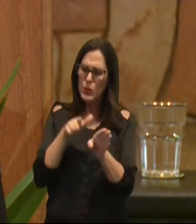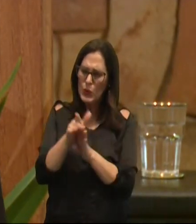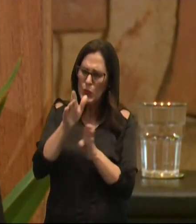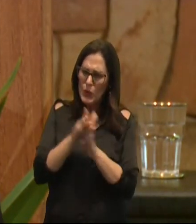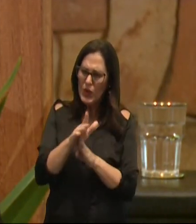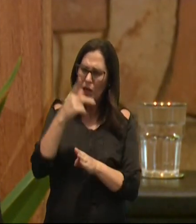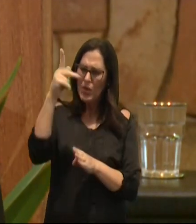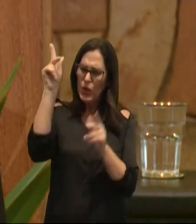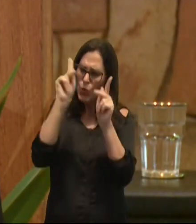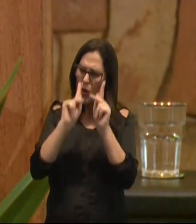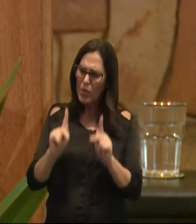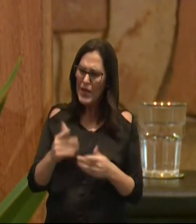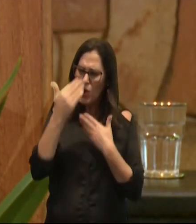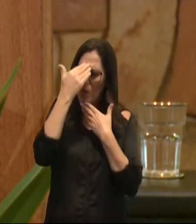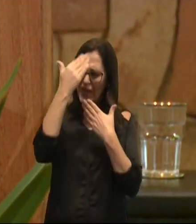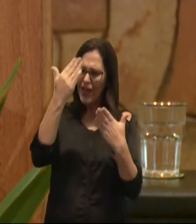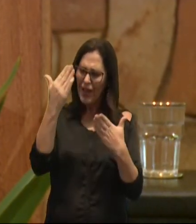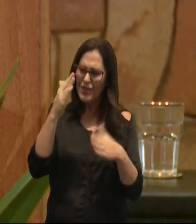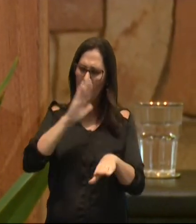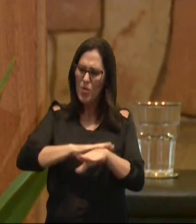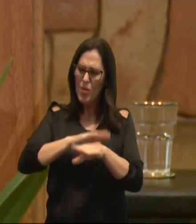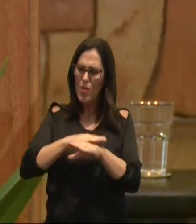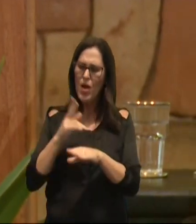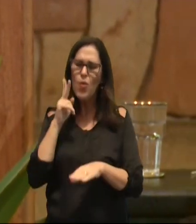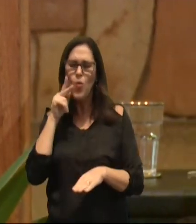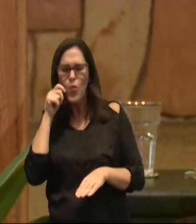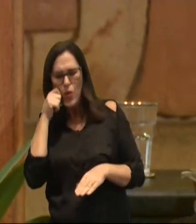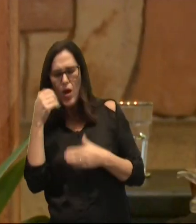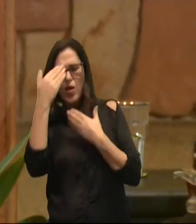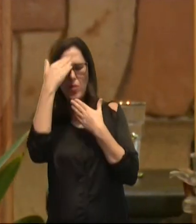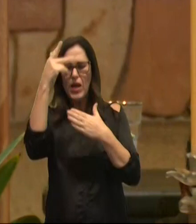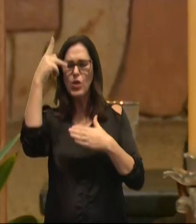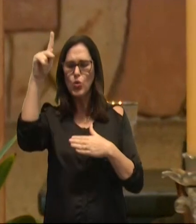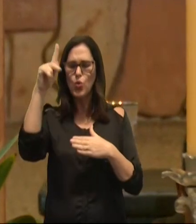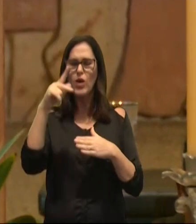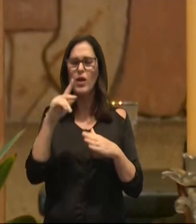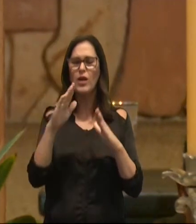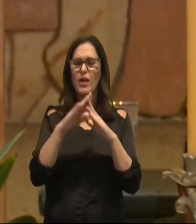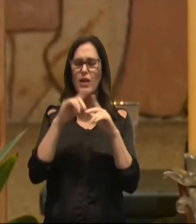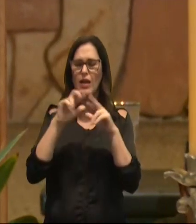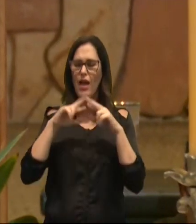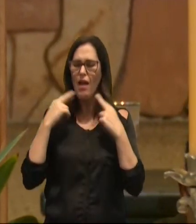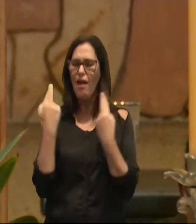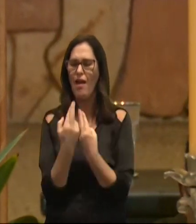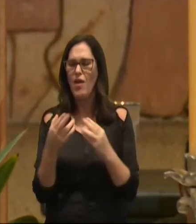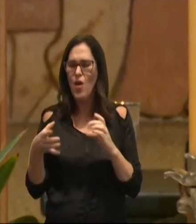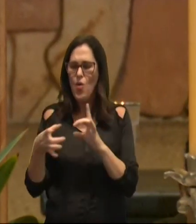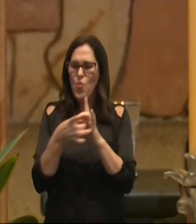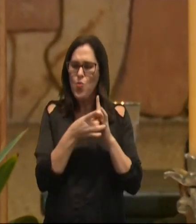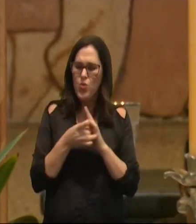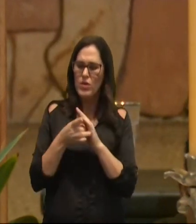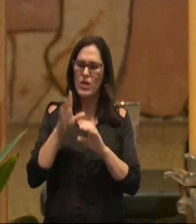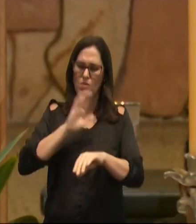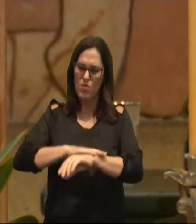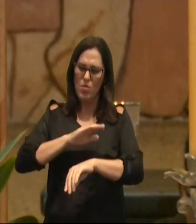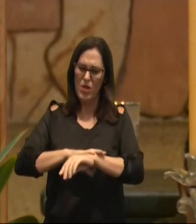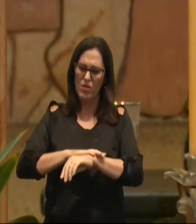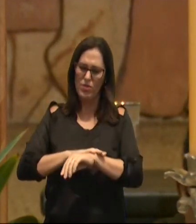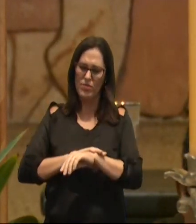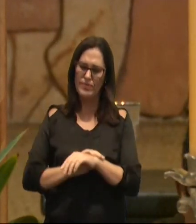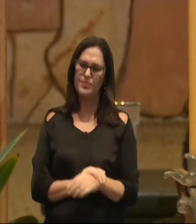pela Tua paz, obrigado por este momento de ceia, obrigado pela Tua igreja reunida e congregada neste momento,